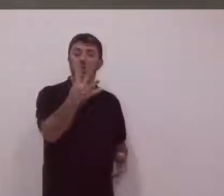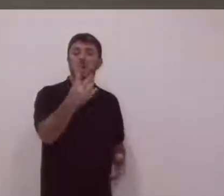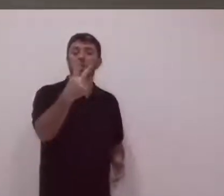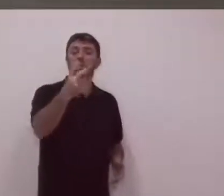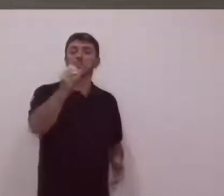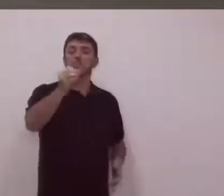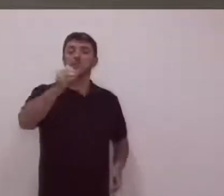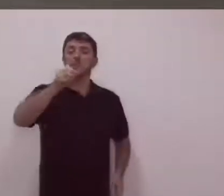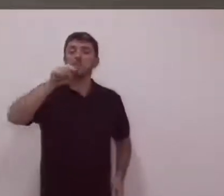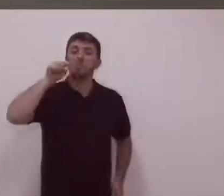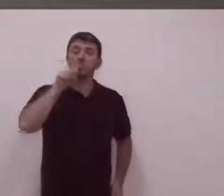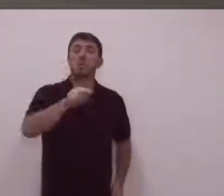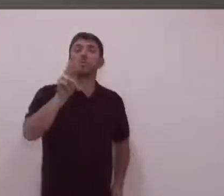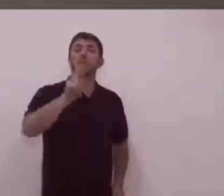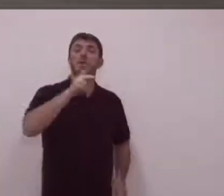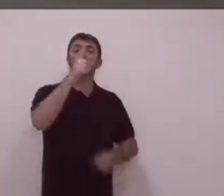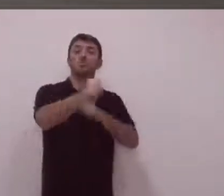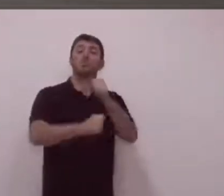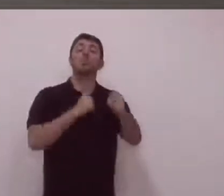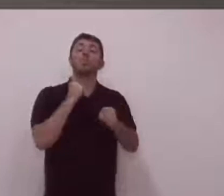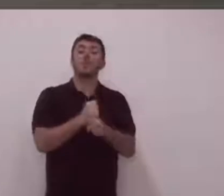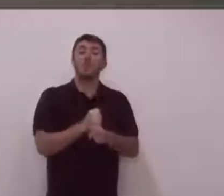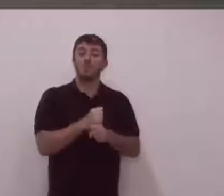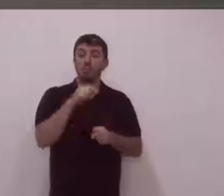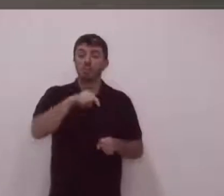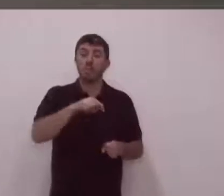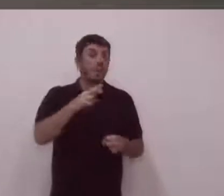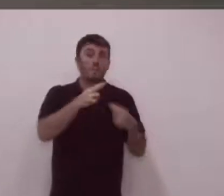preciso fazer porque senão eles não têm onde trabalhar